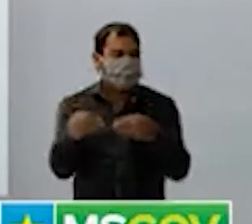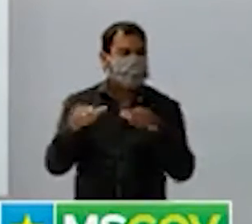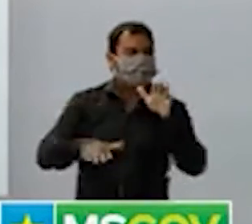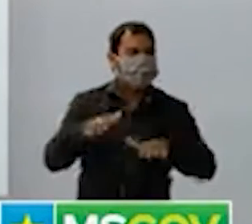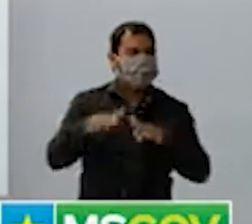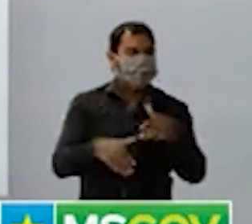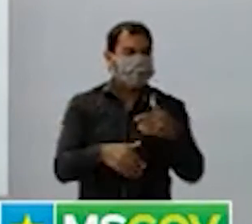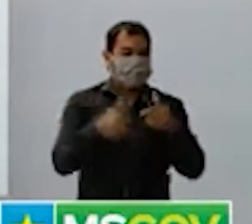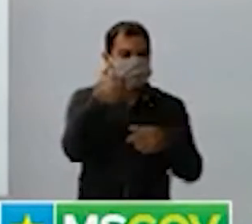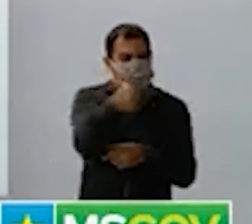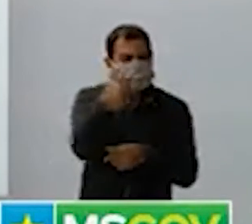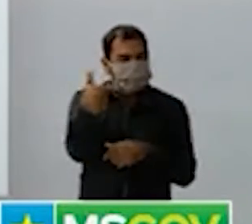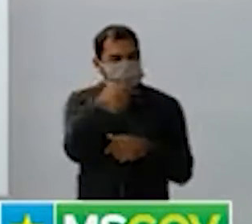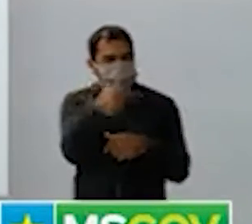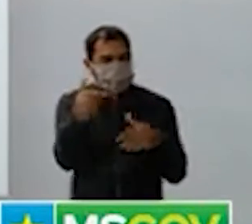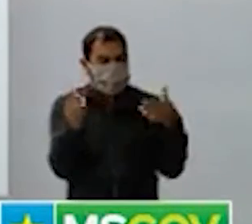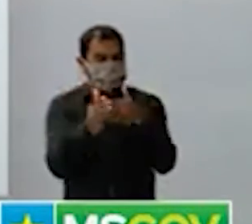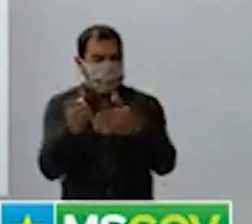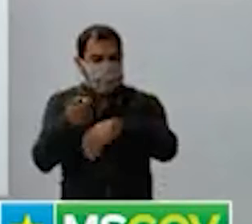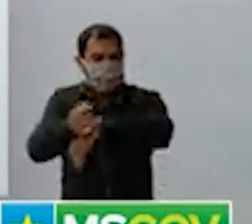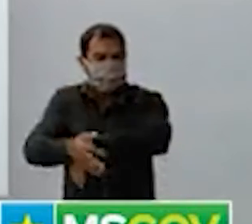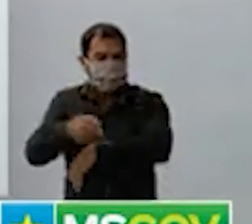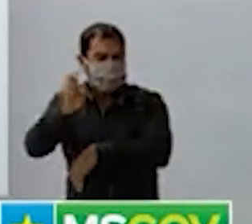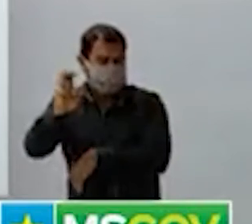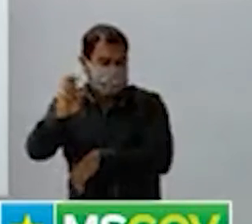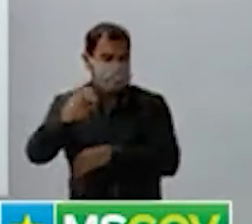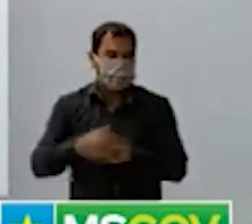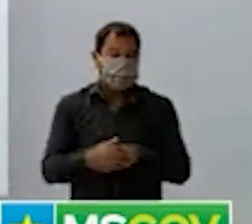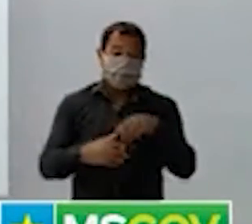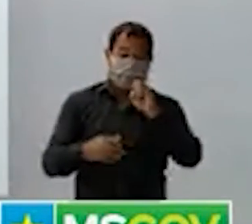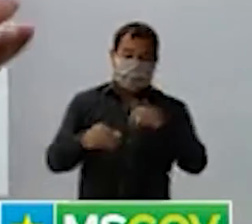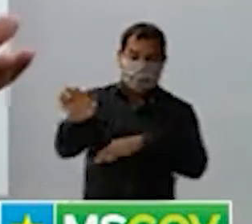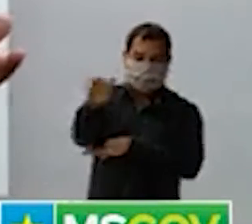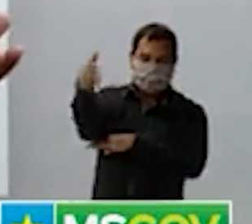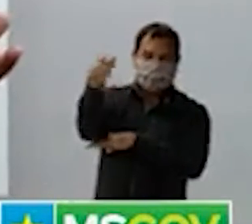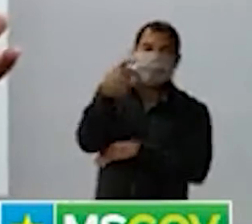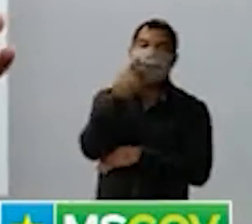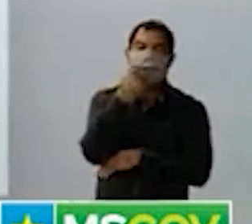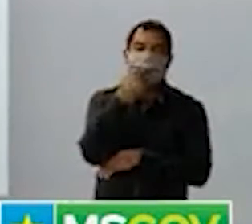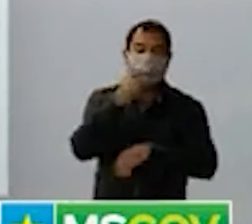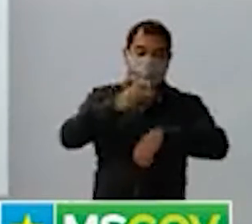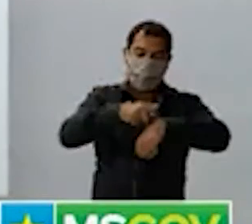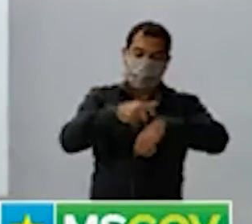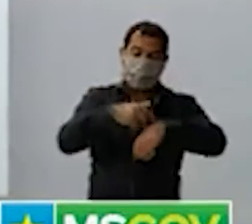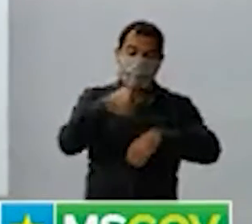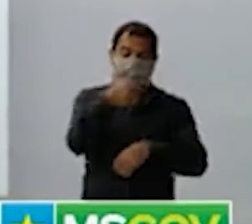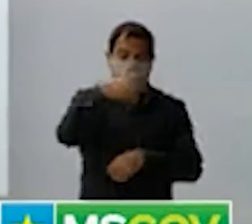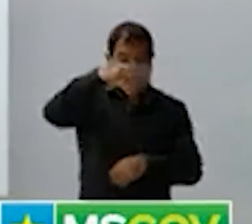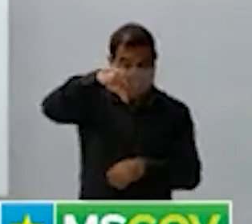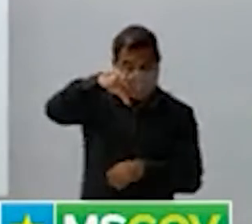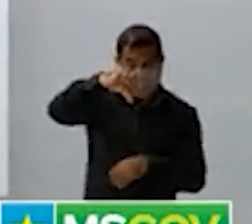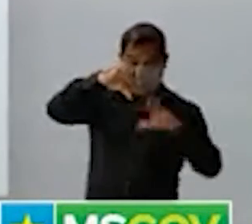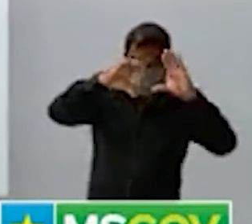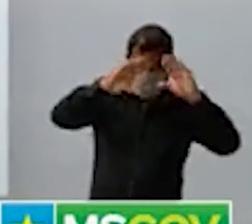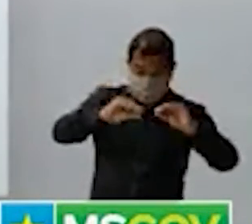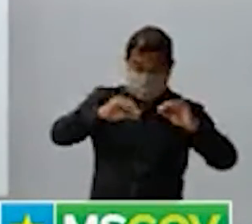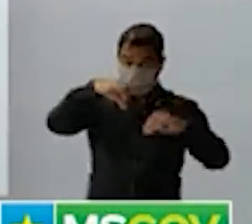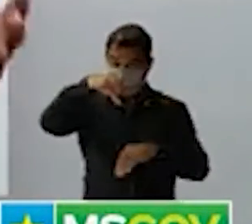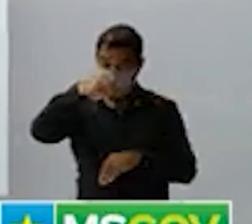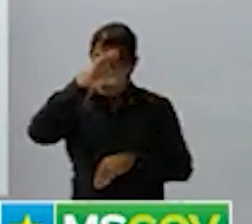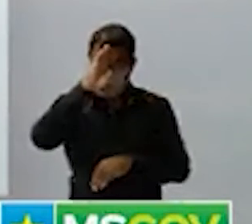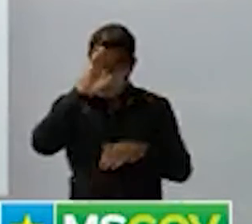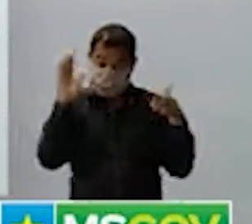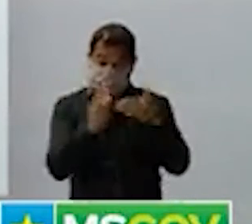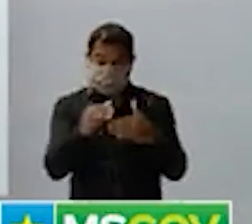22 até as 5 horas da manhã quem estiver na bandeira vermelha das 21 horas até às 5:00 da manhã